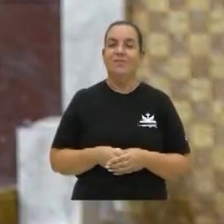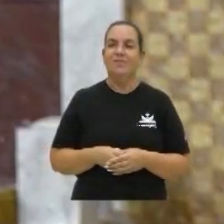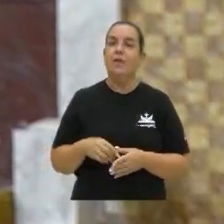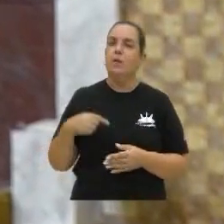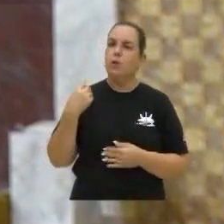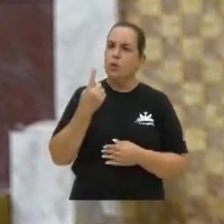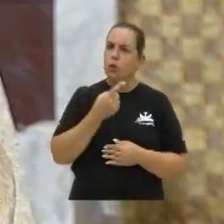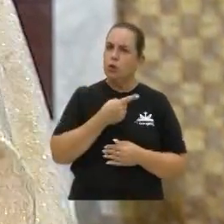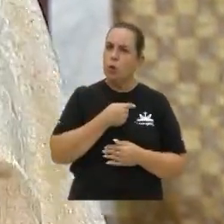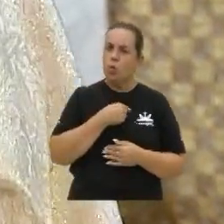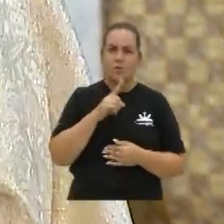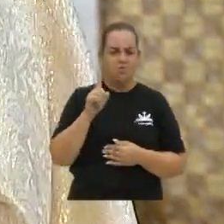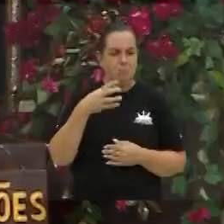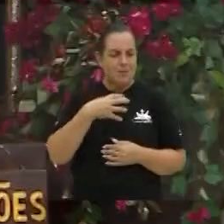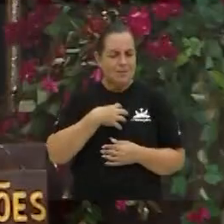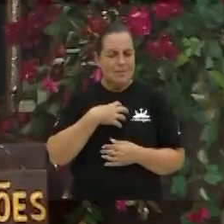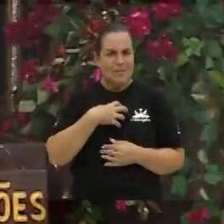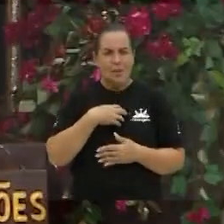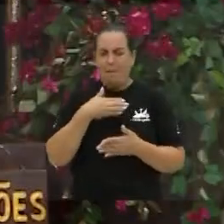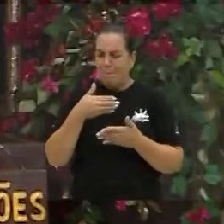Para que nós não nos sintamos perdidos,